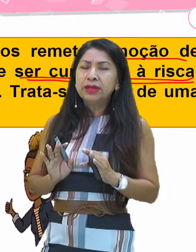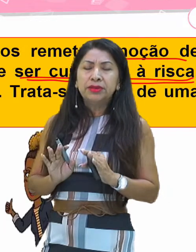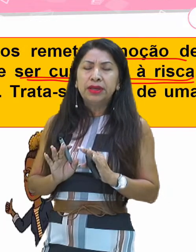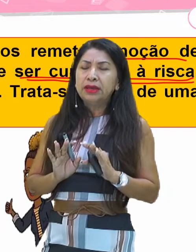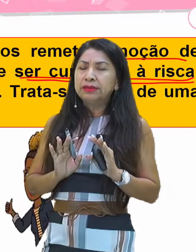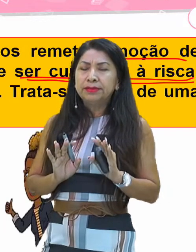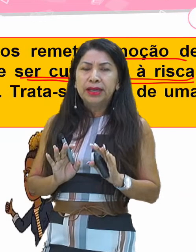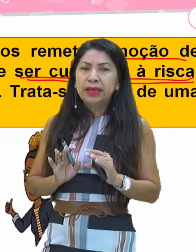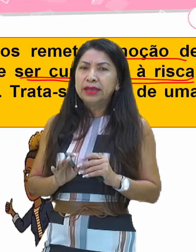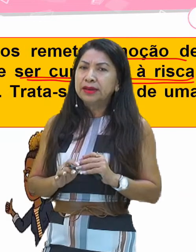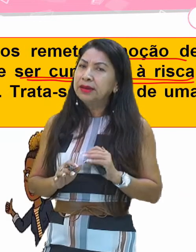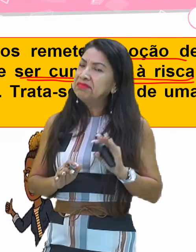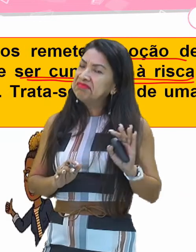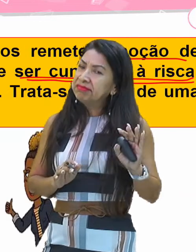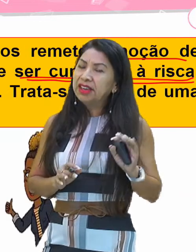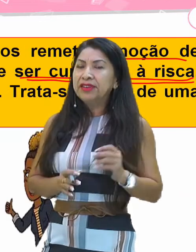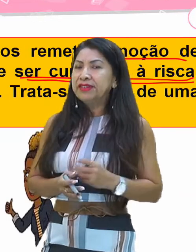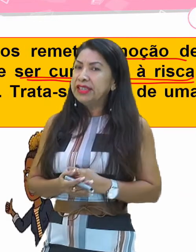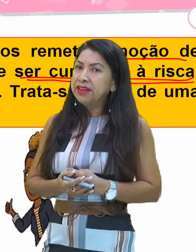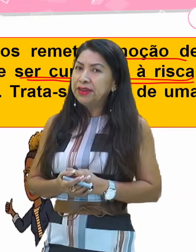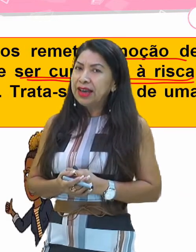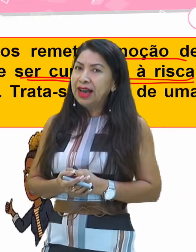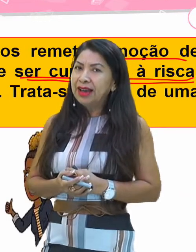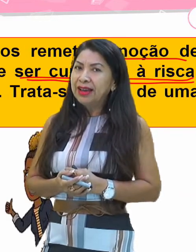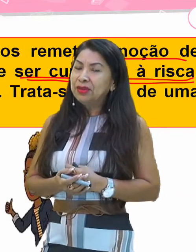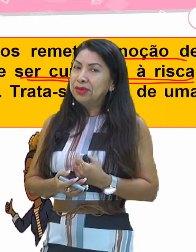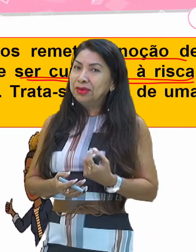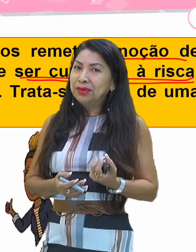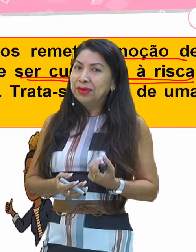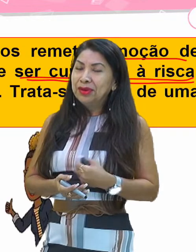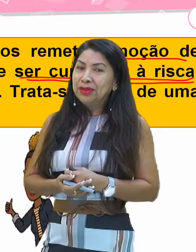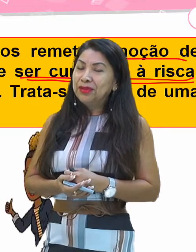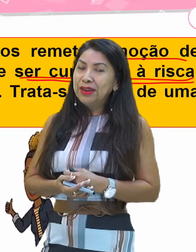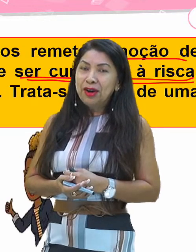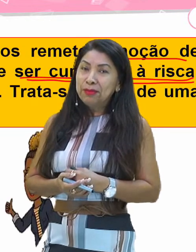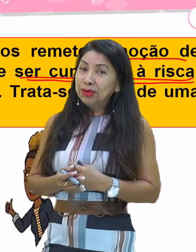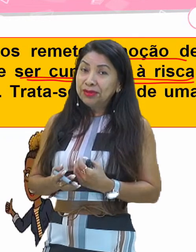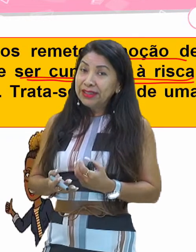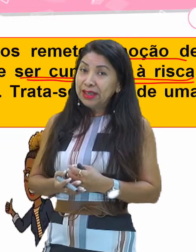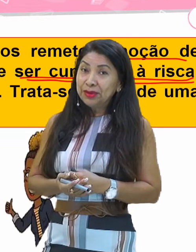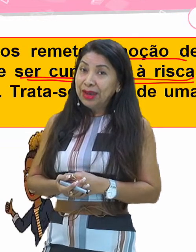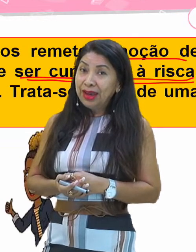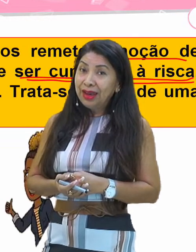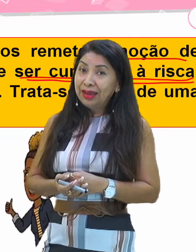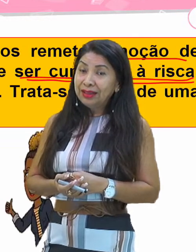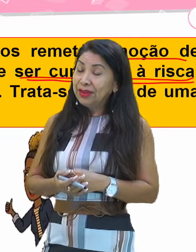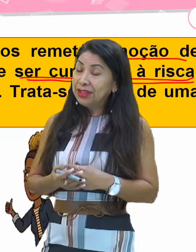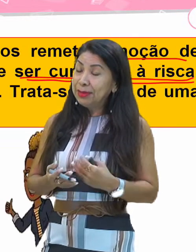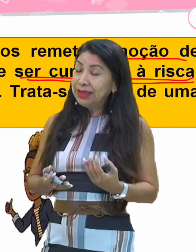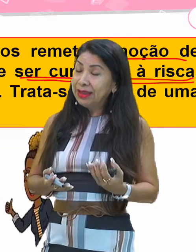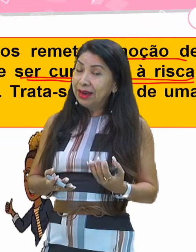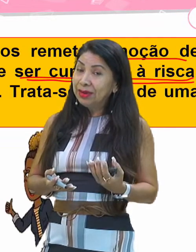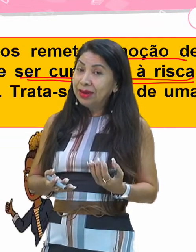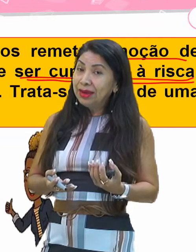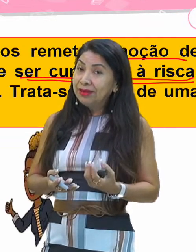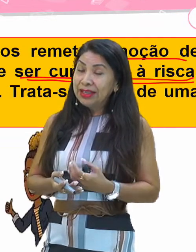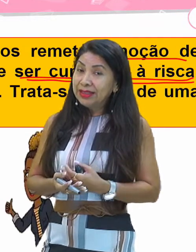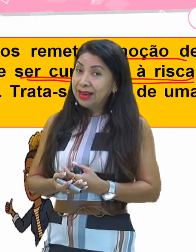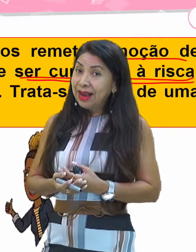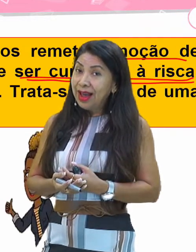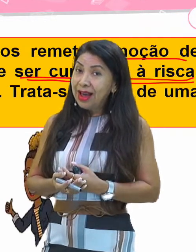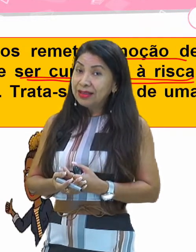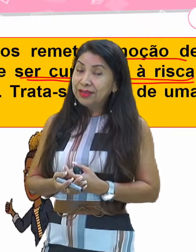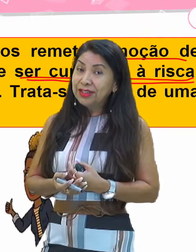seguiu? Tranquilo, beleza. Talvez vai danificar, no final o bolo não vai sair ok, talvez seu material